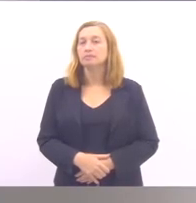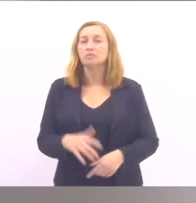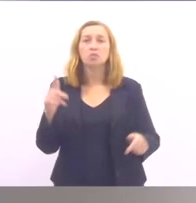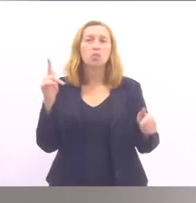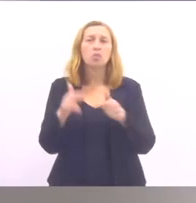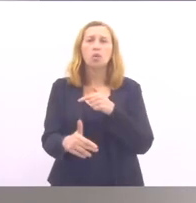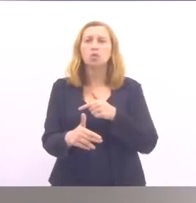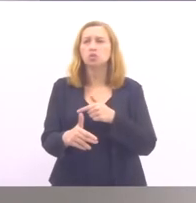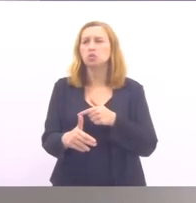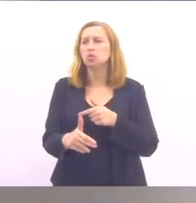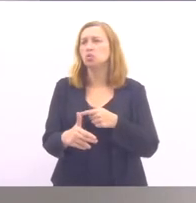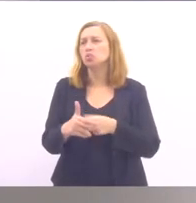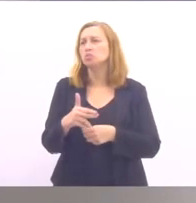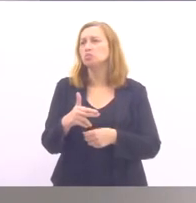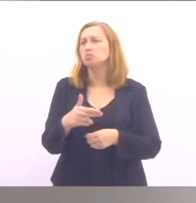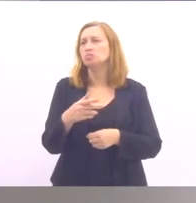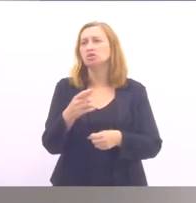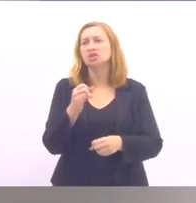Cortou o som.